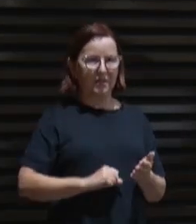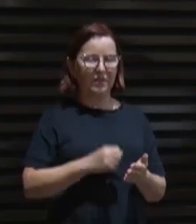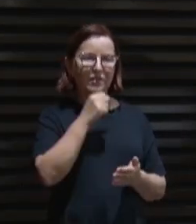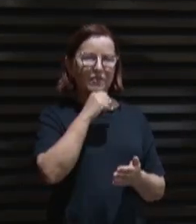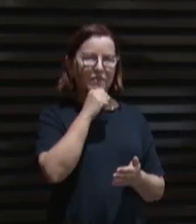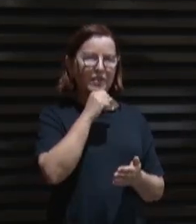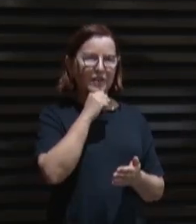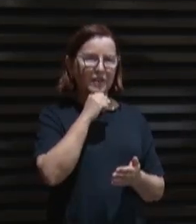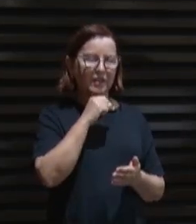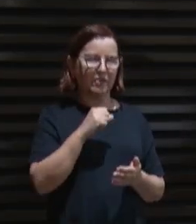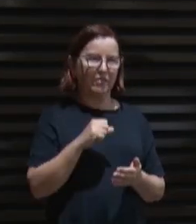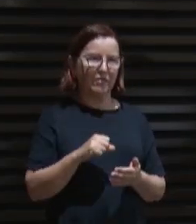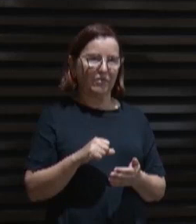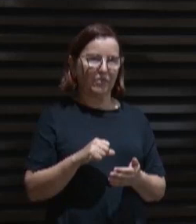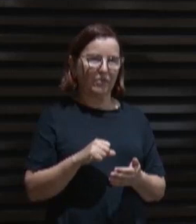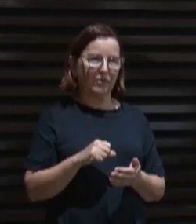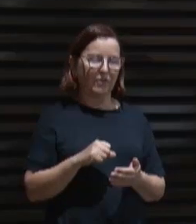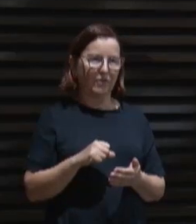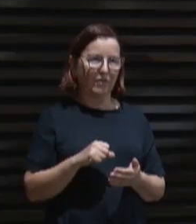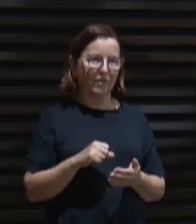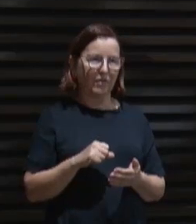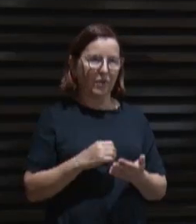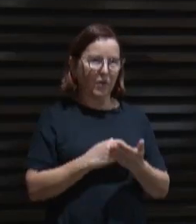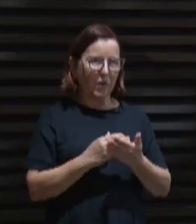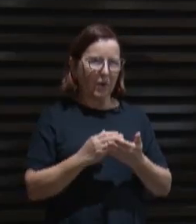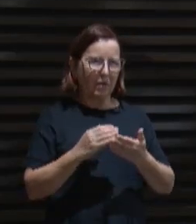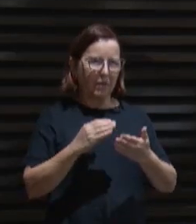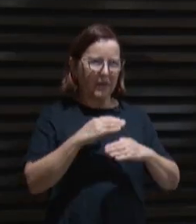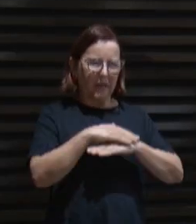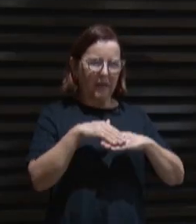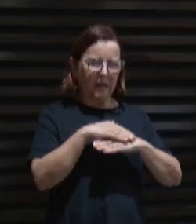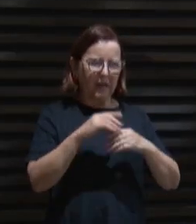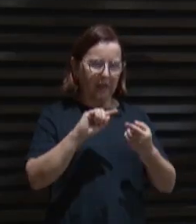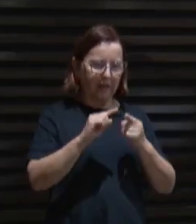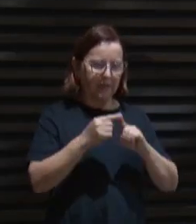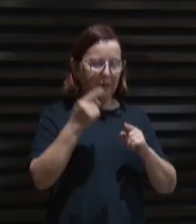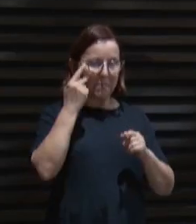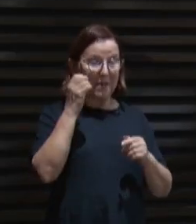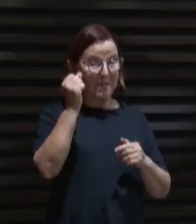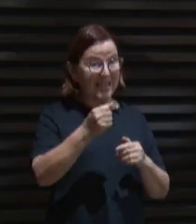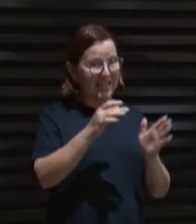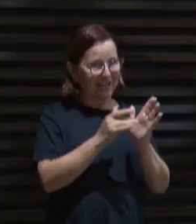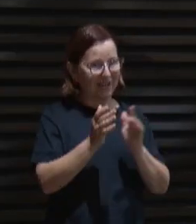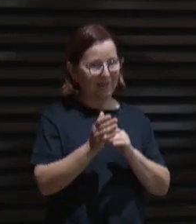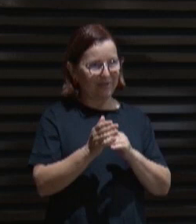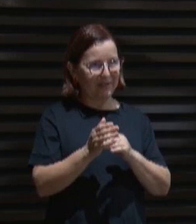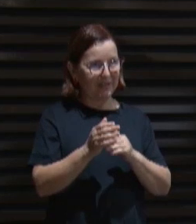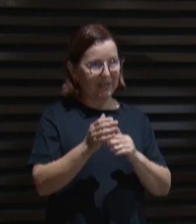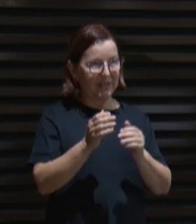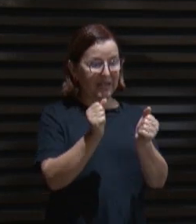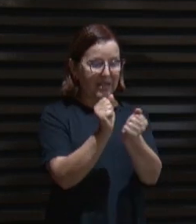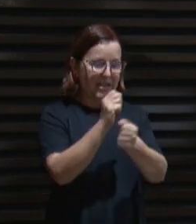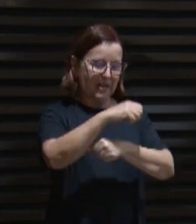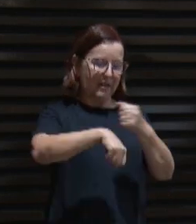em conselho contra Jesus para o matarem. E, amarrando-o, levaram-no e